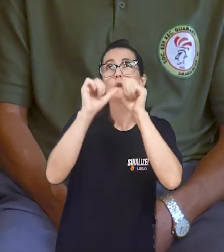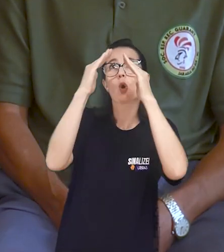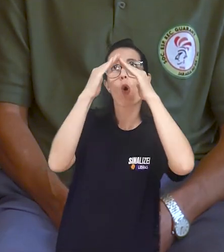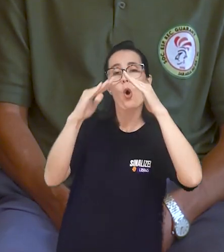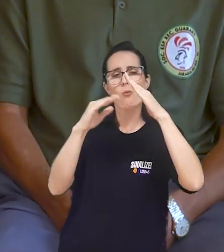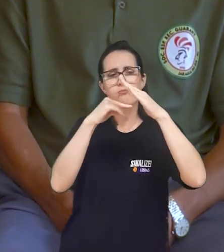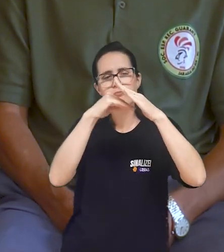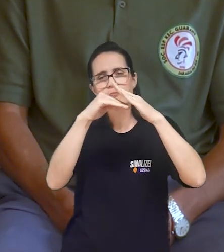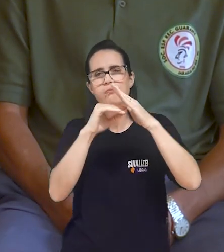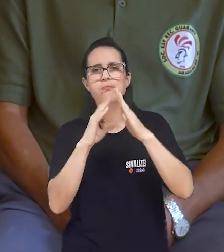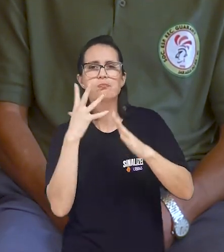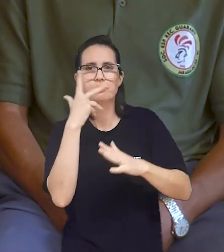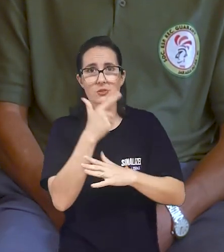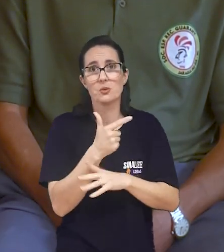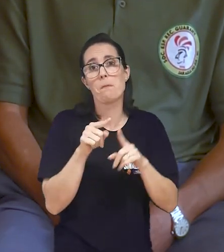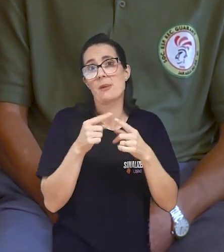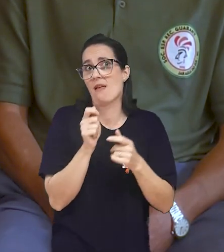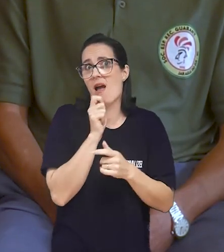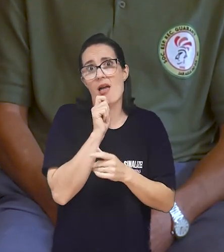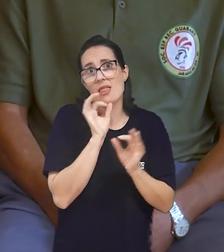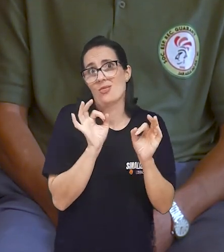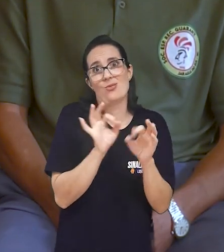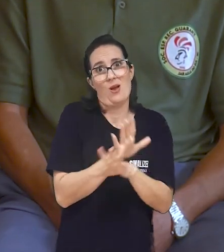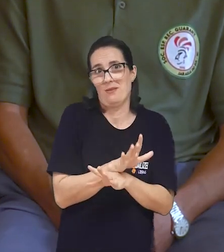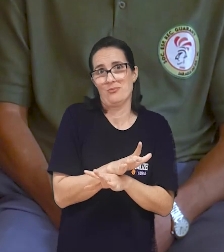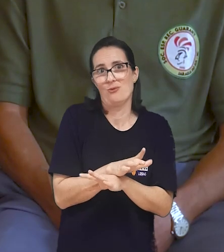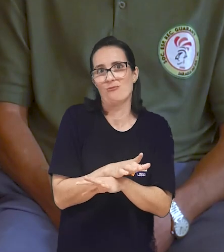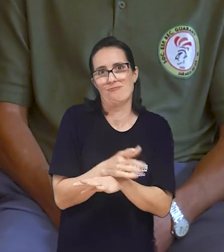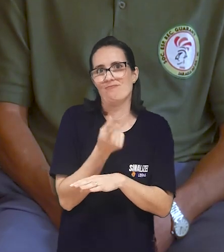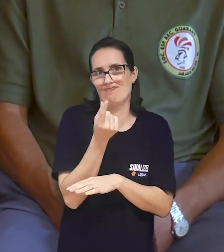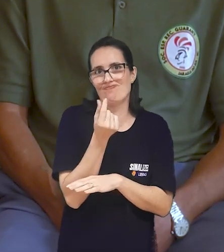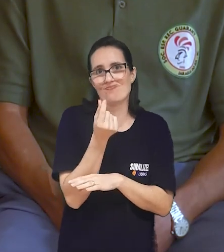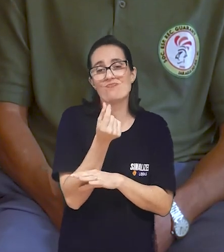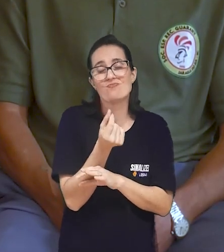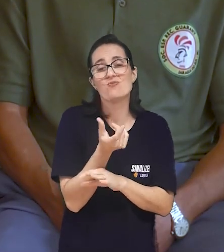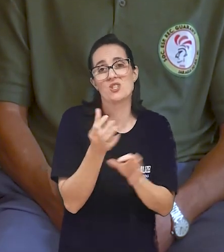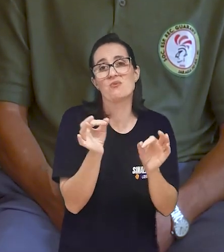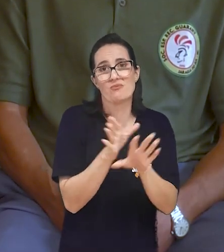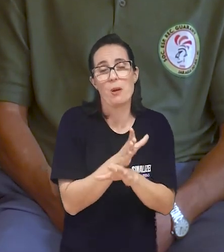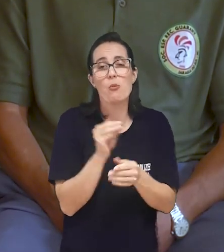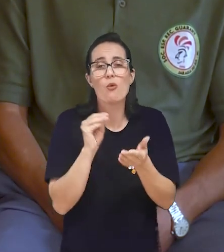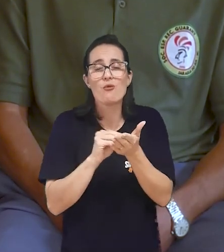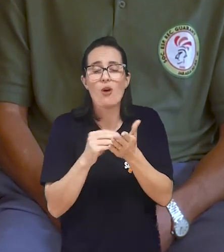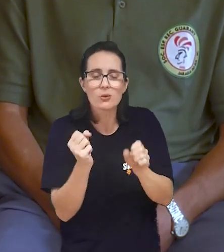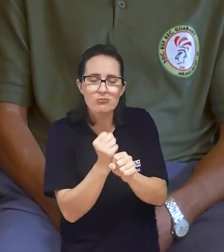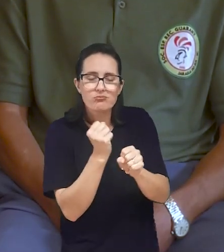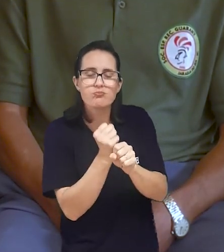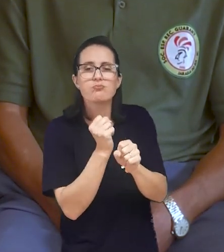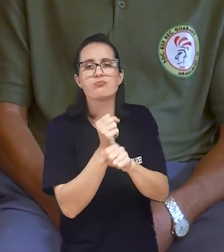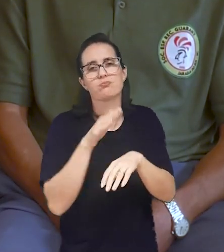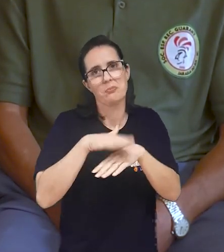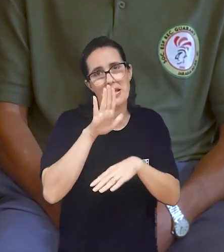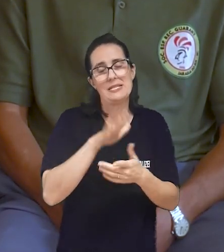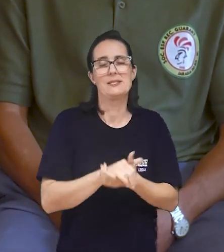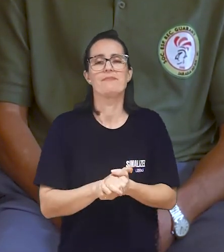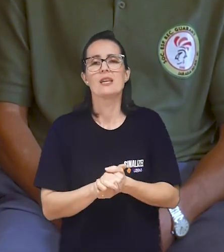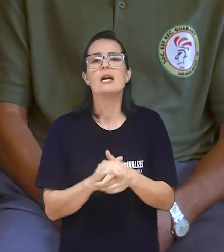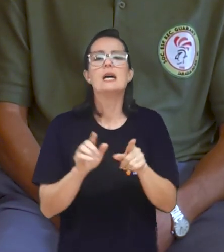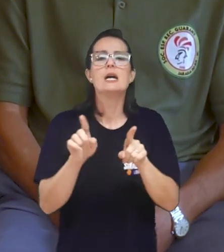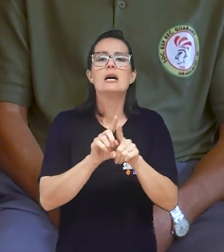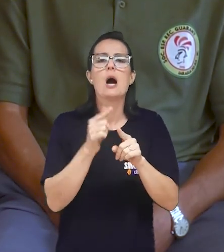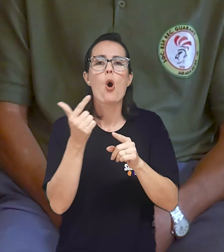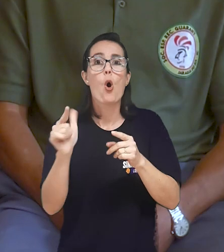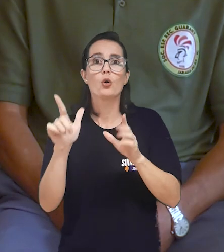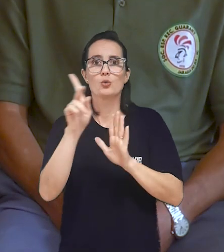ainda precisamos também fazer a conclusão, que o dinheiro não deu para tudo. E mais outro projeto que a gente também